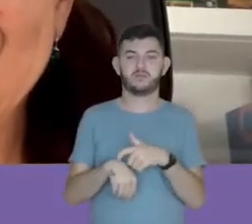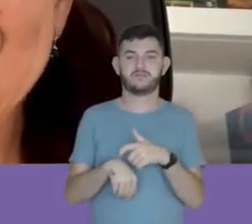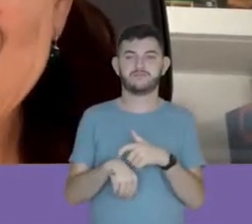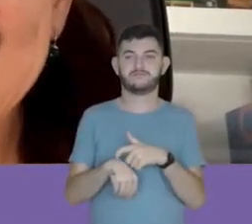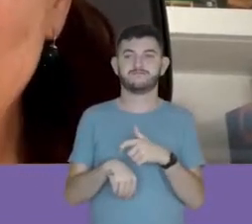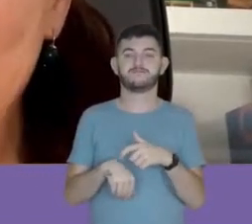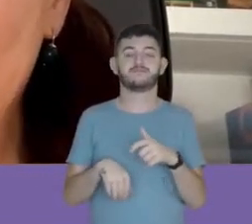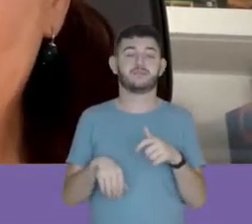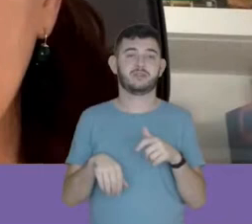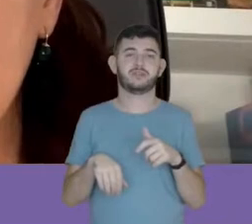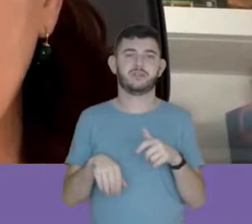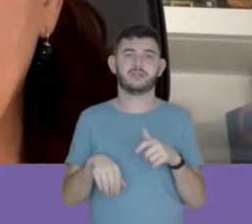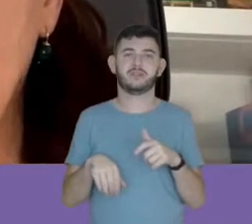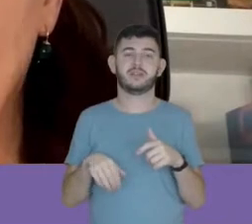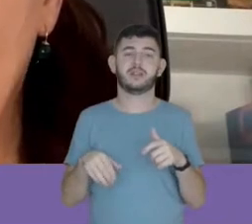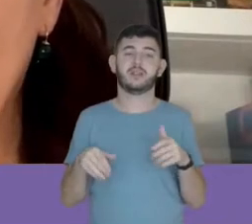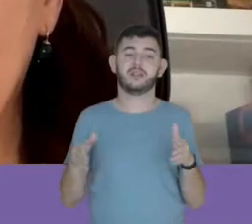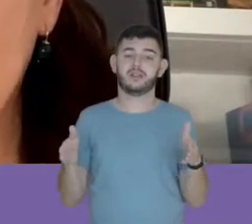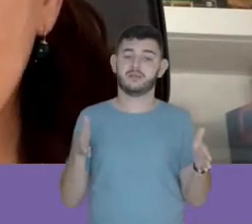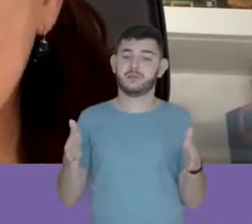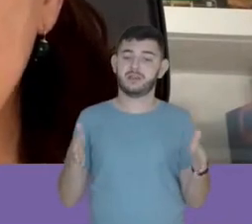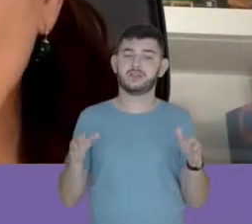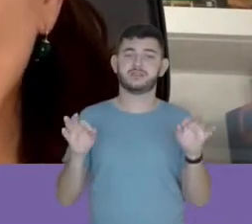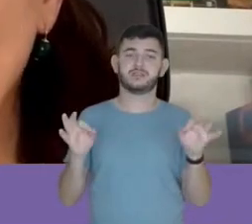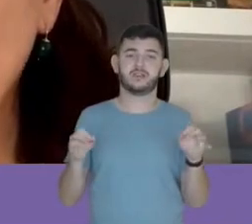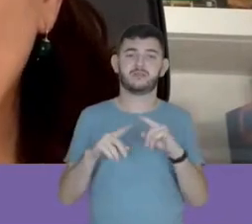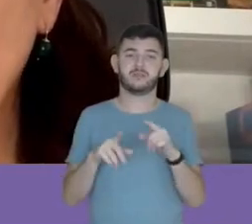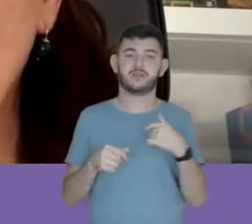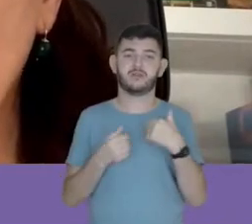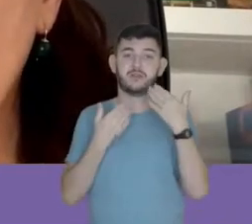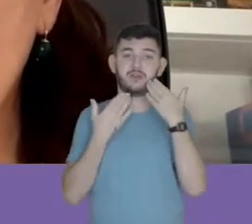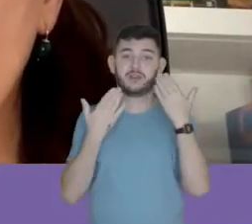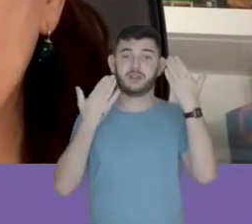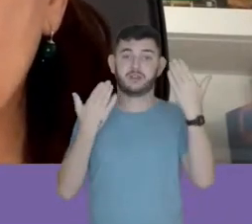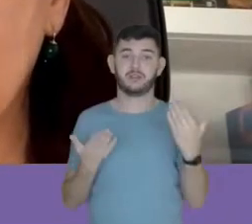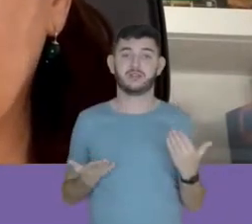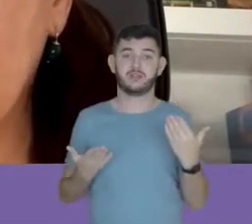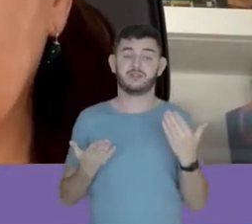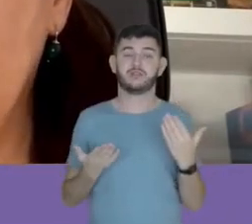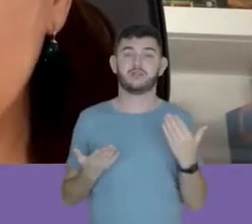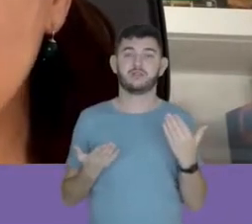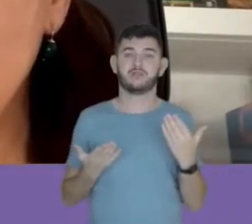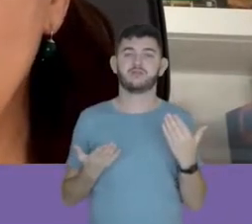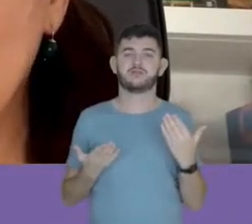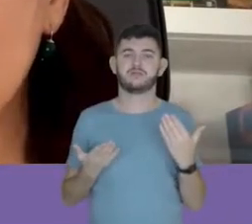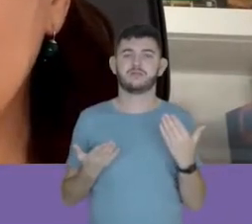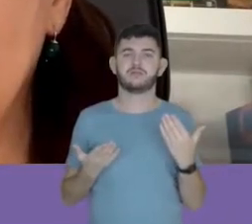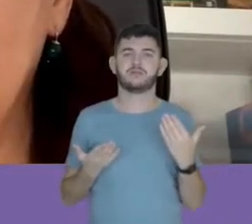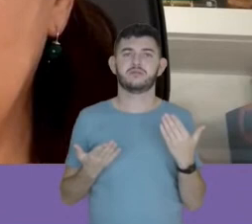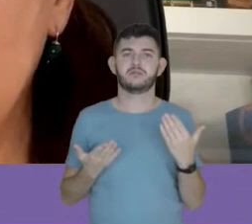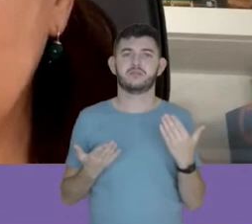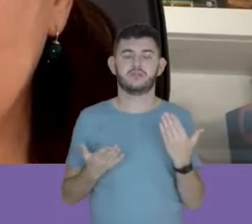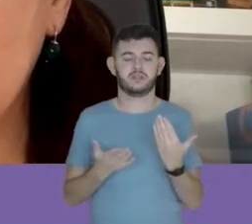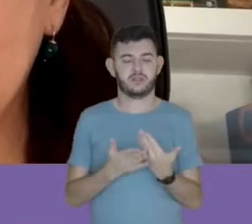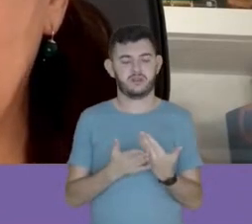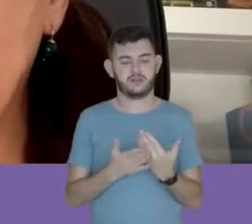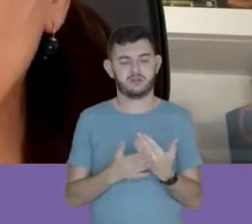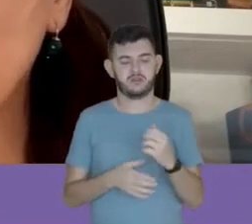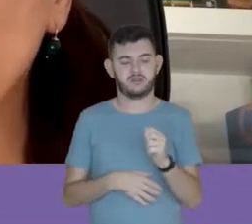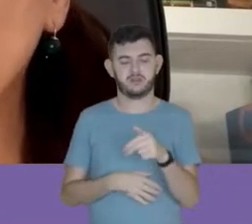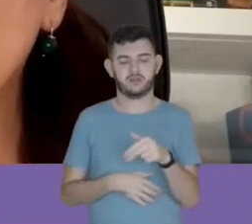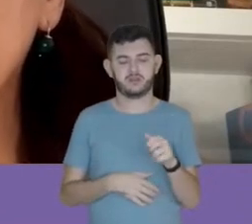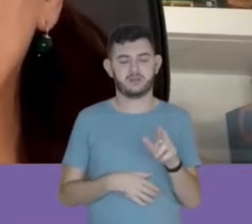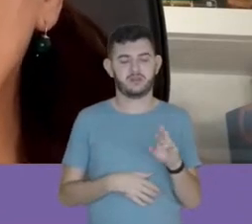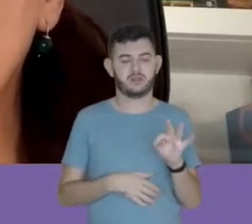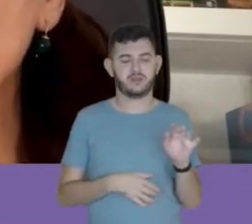é esse. Eu quero agradecer muito as aulas da Ana Rita,